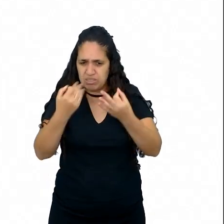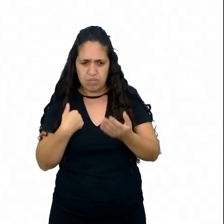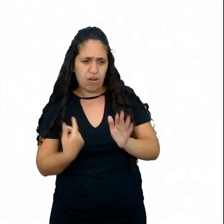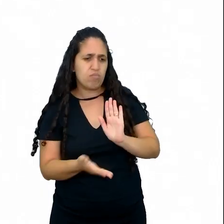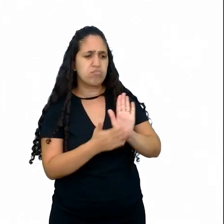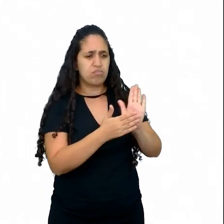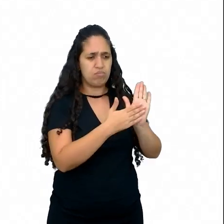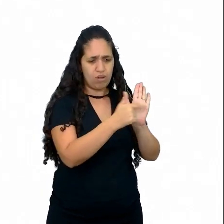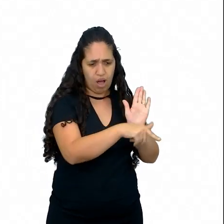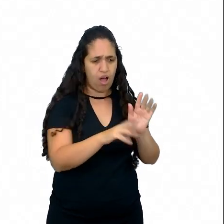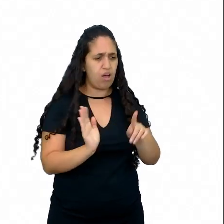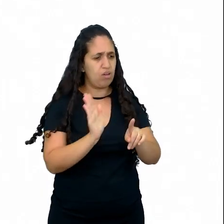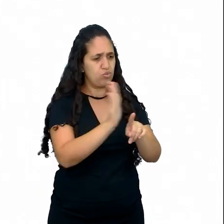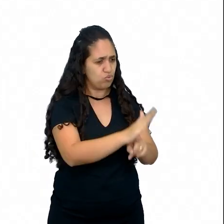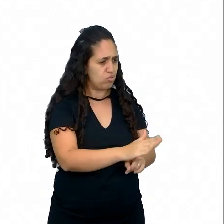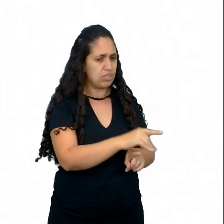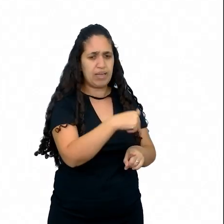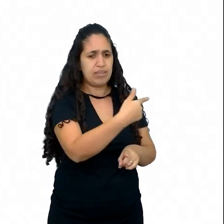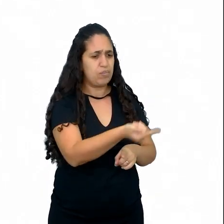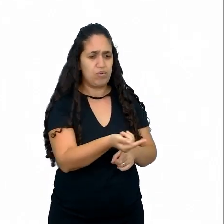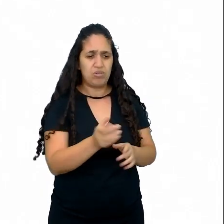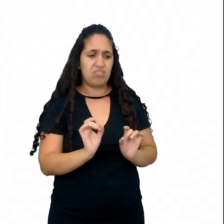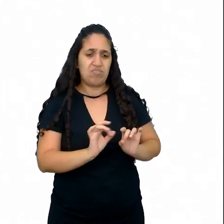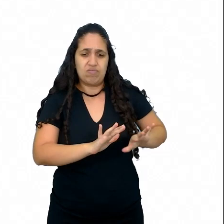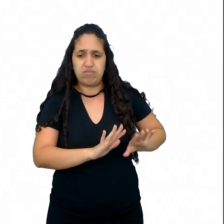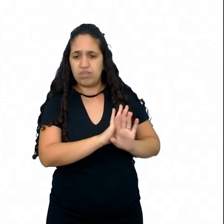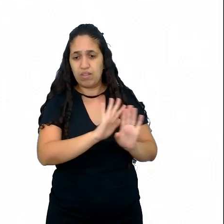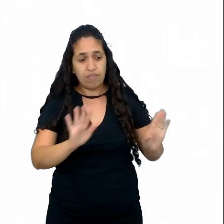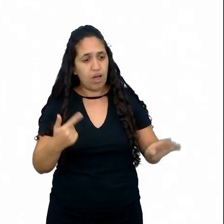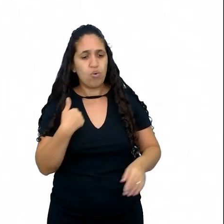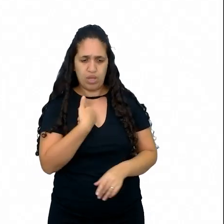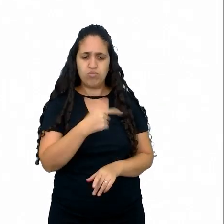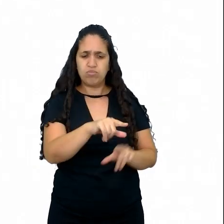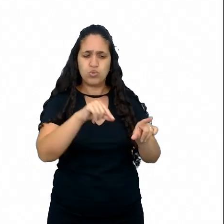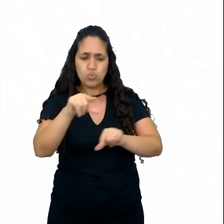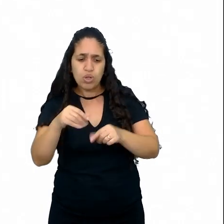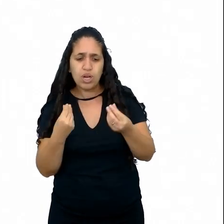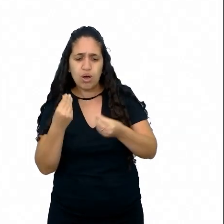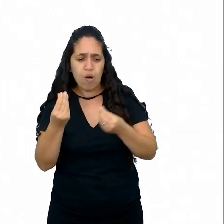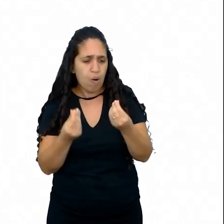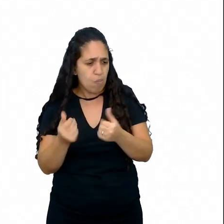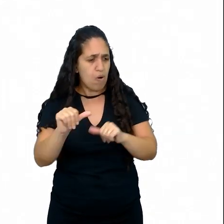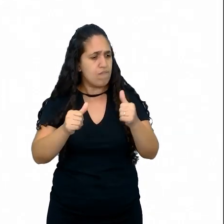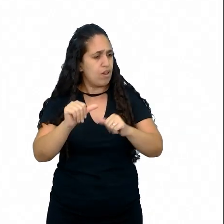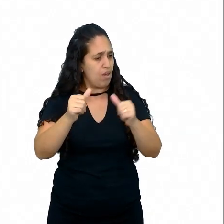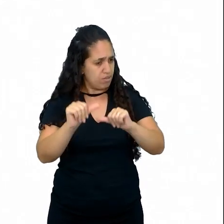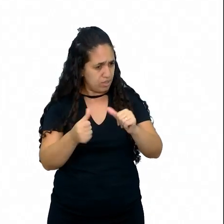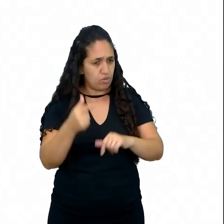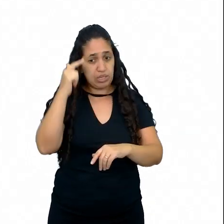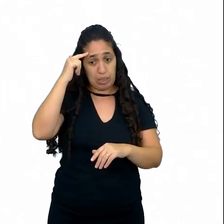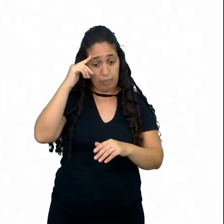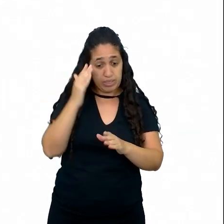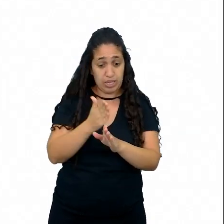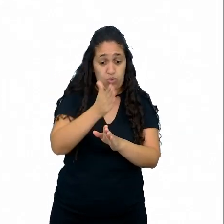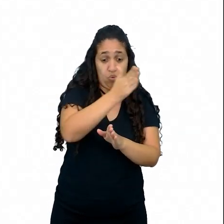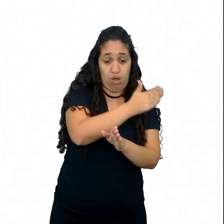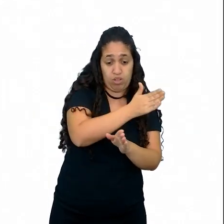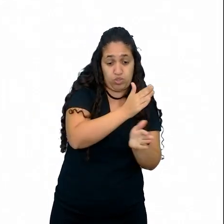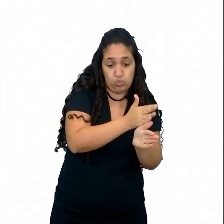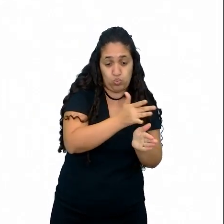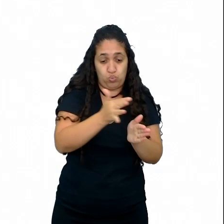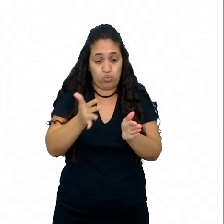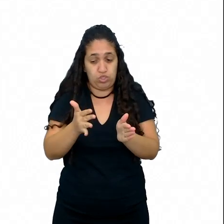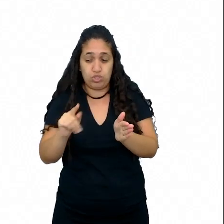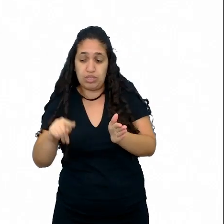propor, eu ajudar eles a fazer e não tomar essa avaliação, essa decisão, ou seja, como que a gente vai trabalhar. Então, a gente tem que pensar no antes, no durante